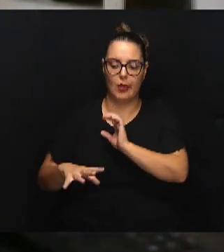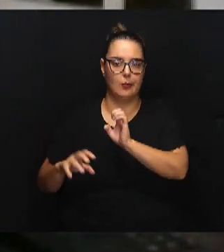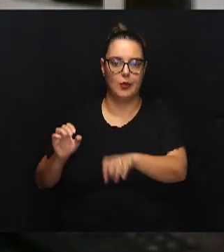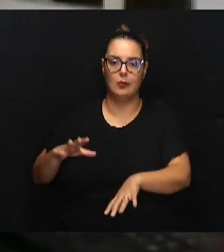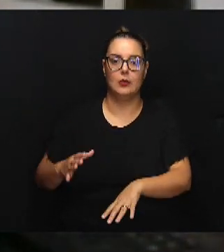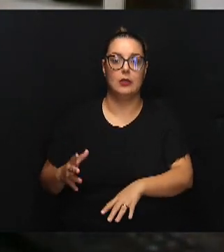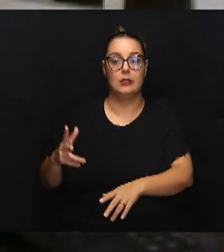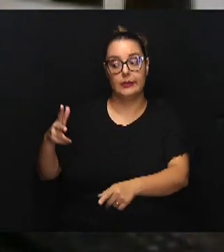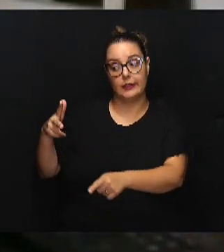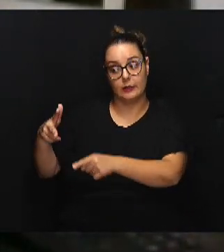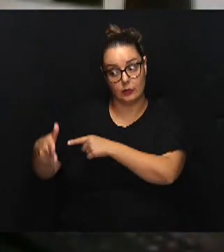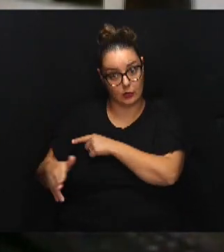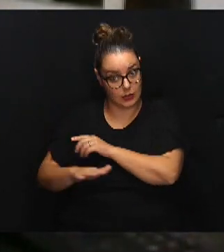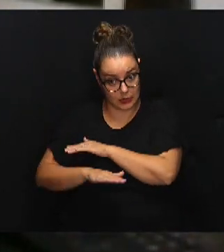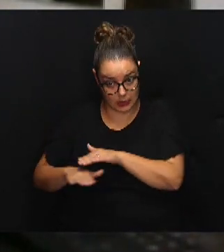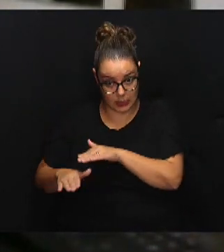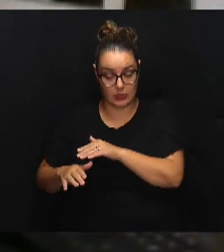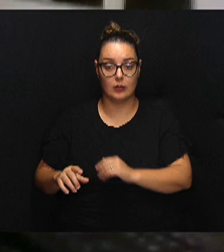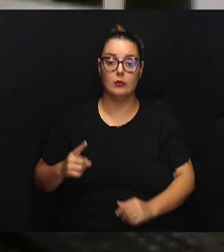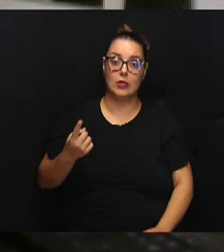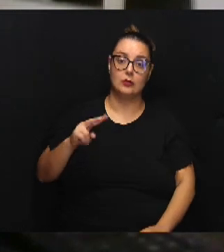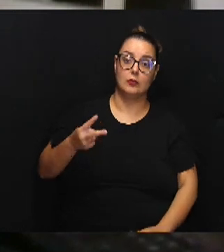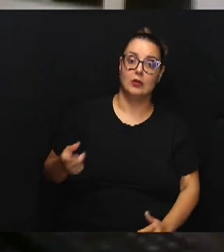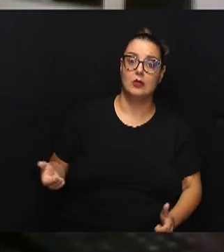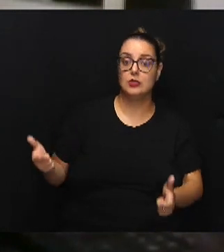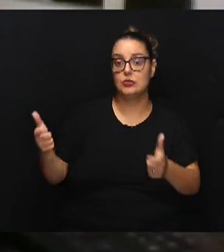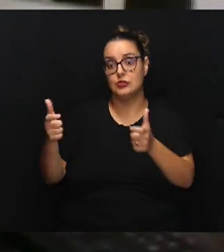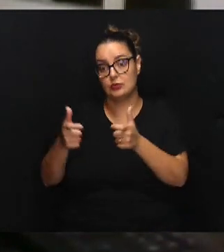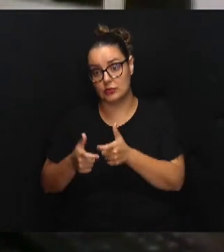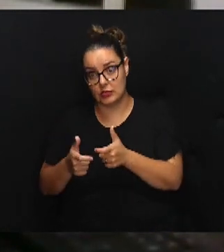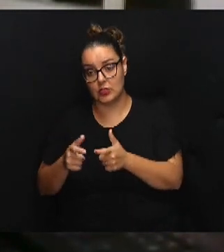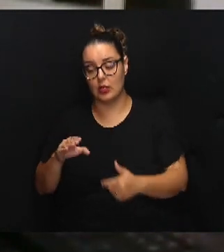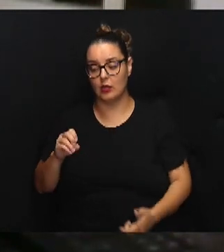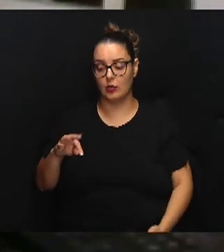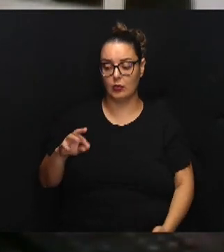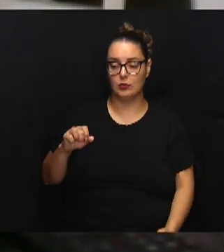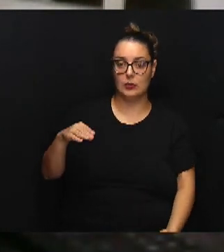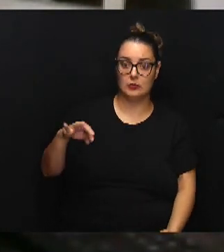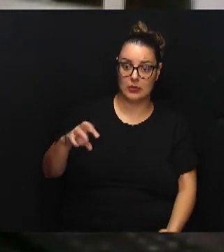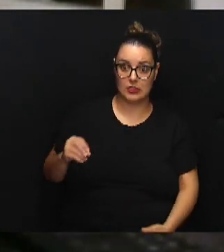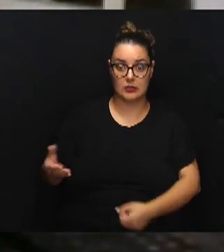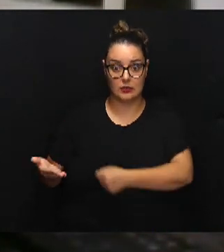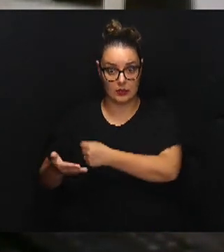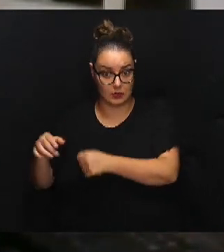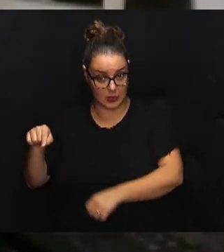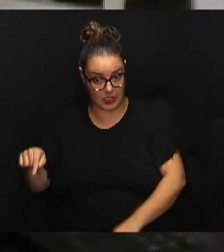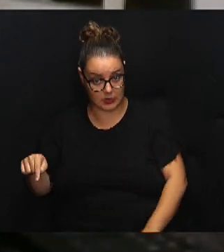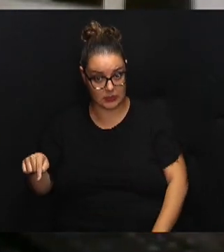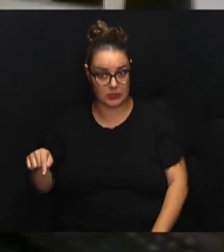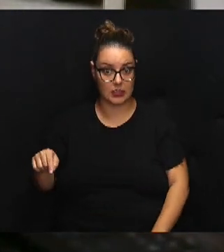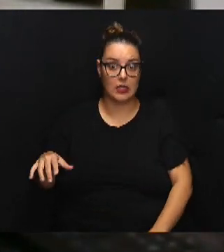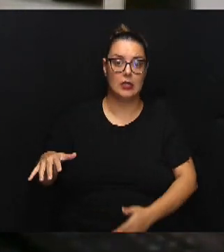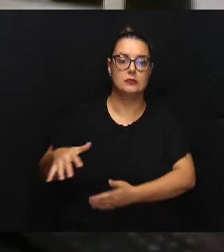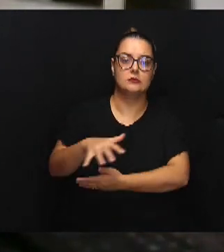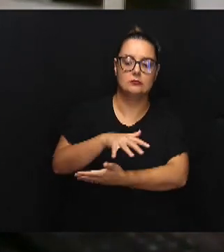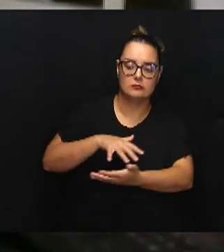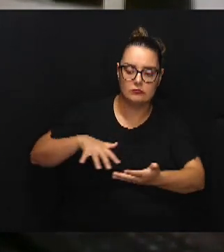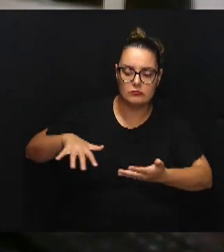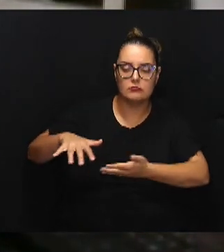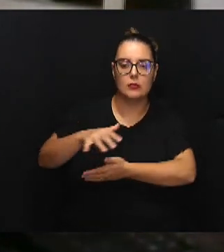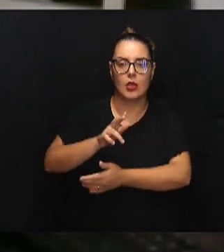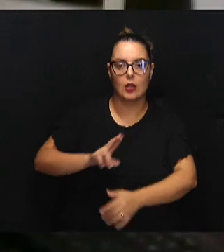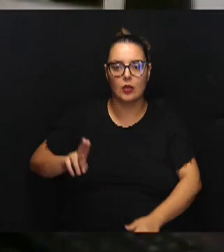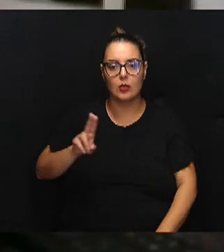cessar a fonte, né? Mas uma vez minimizando essas contaminações das fontes, essa área vai ser remediada e vai ser utilizada